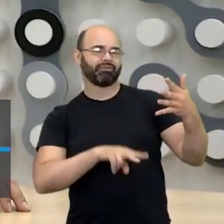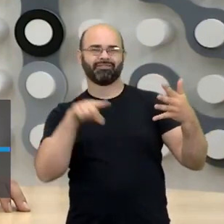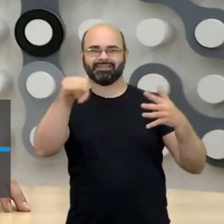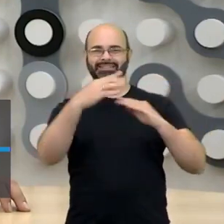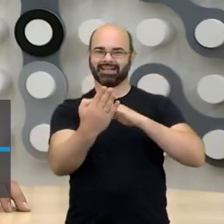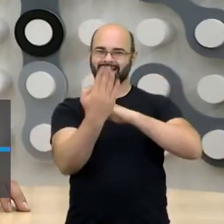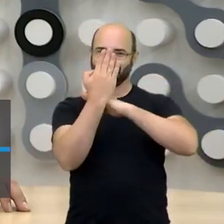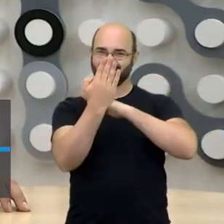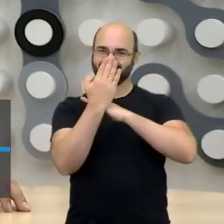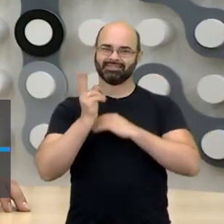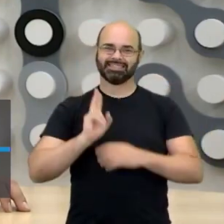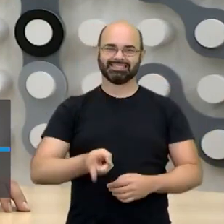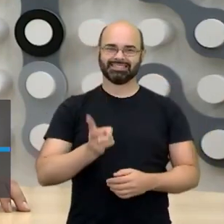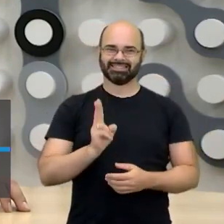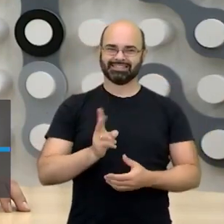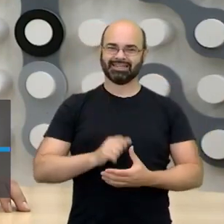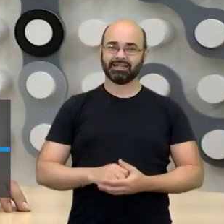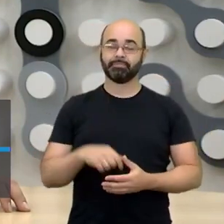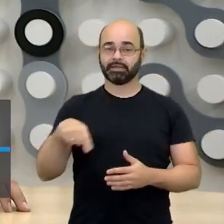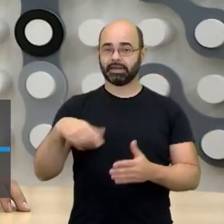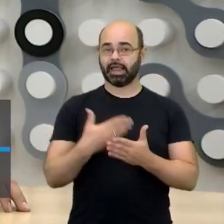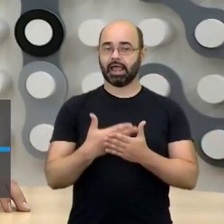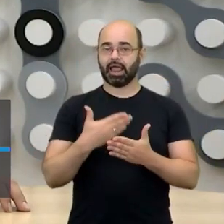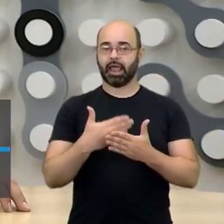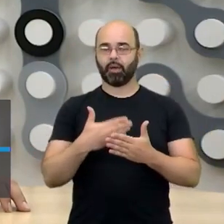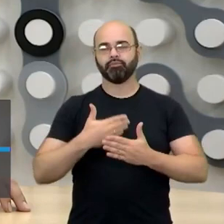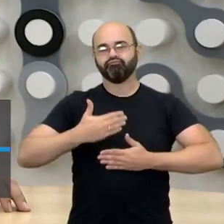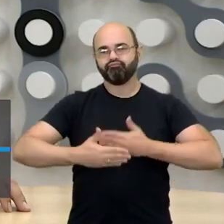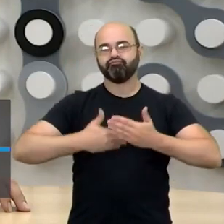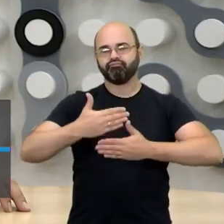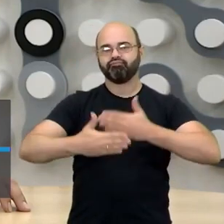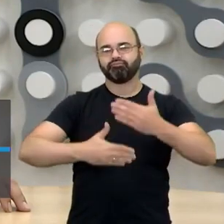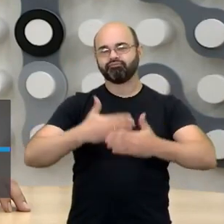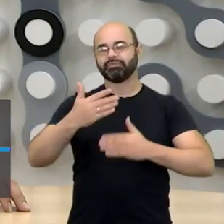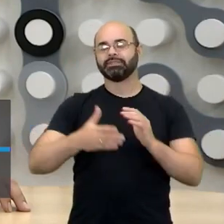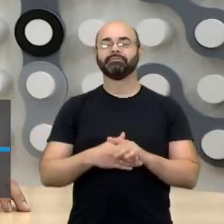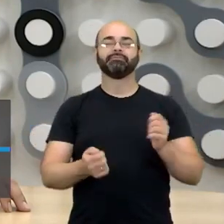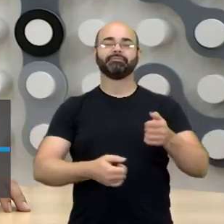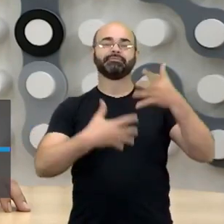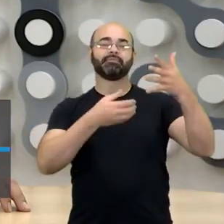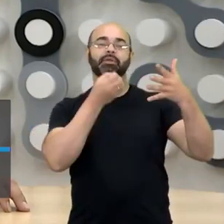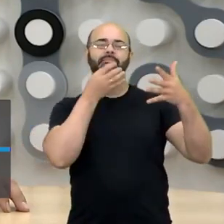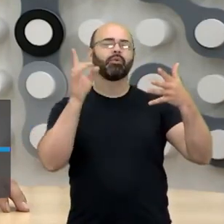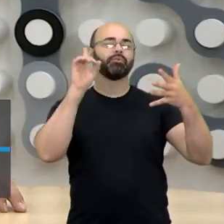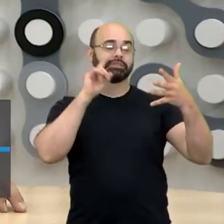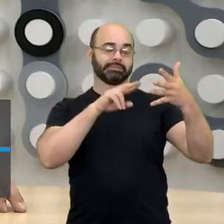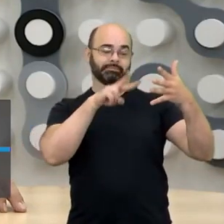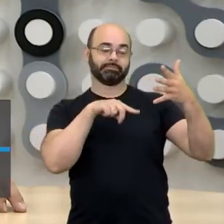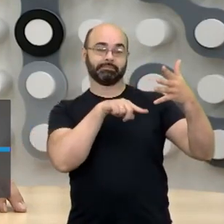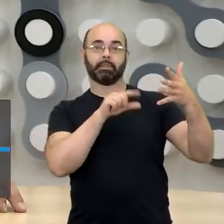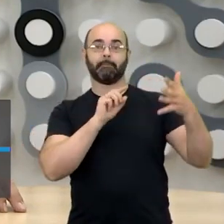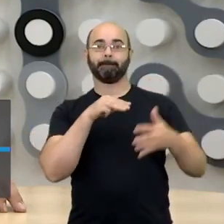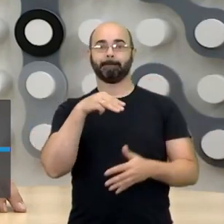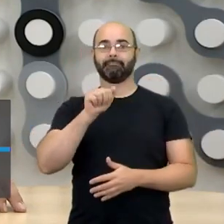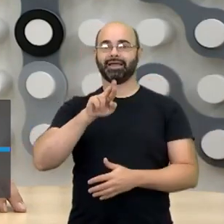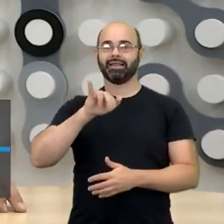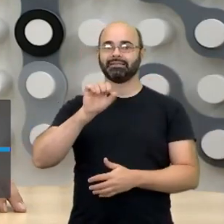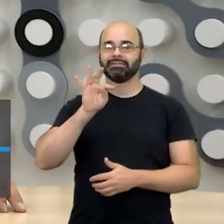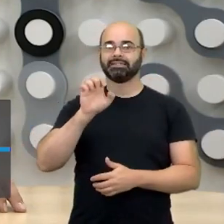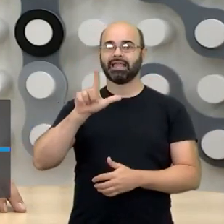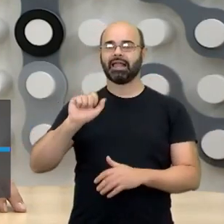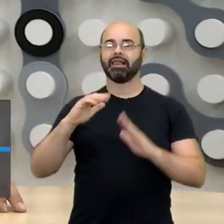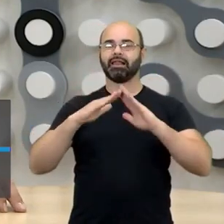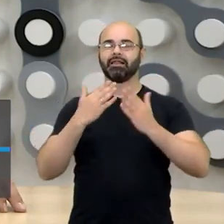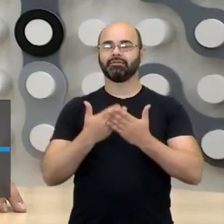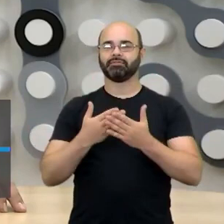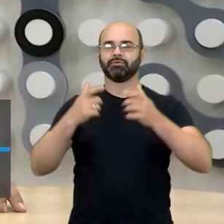ajudam a gente aqui a construir a aula. Tony, bom dia aí, em nome da professora Maristela, lá da escola João Domingos